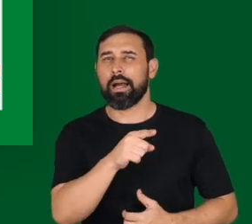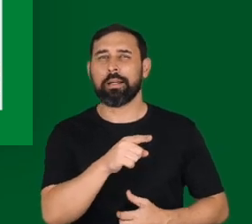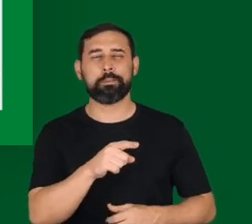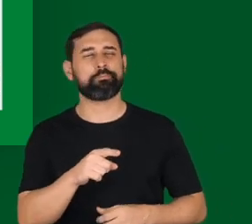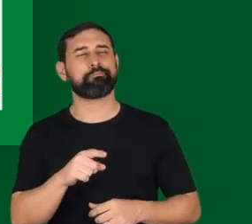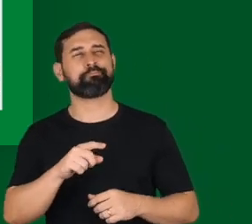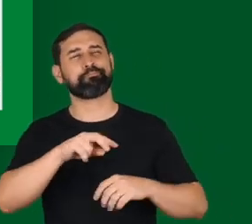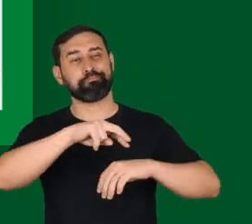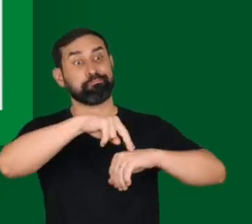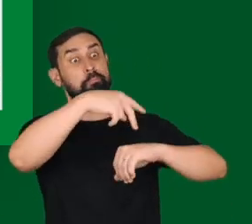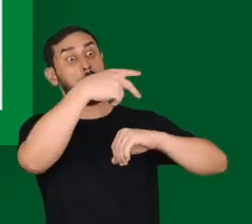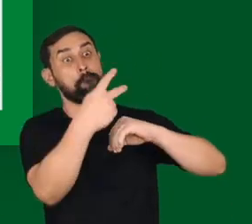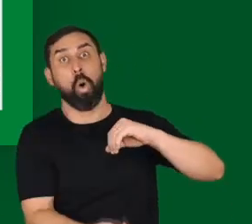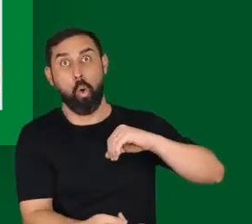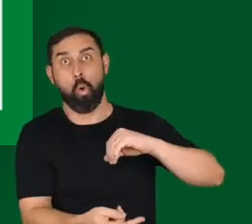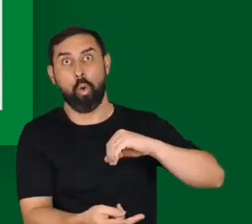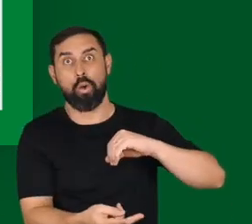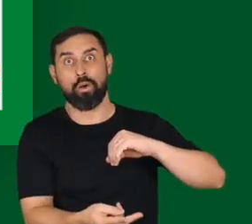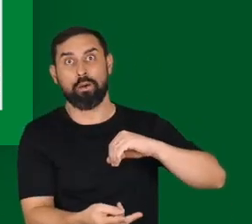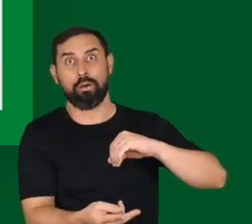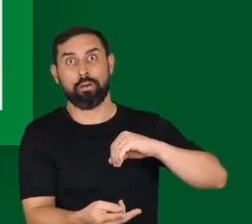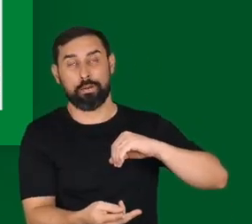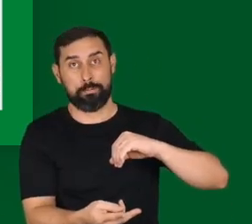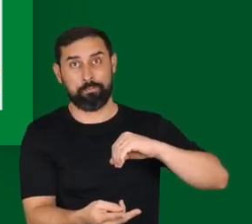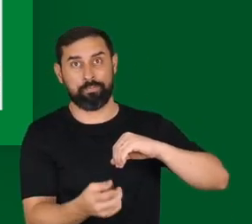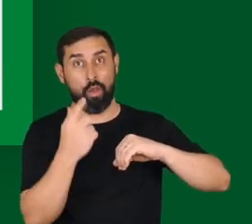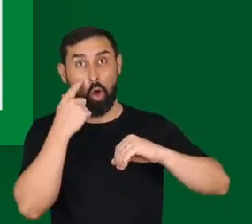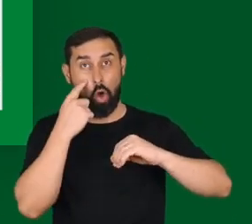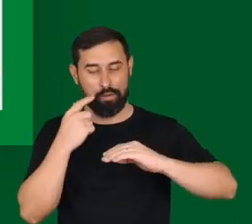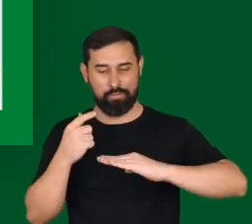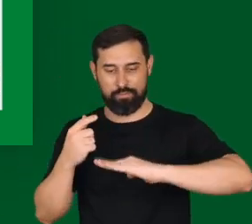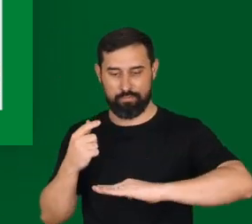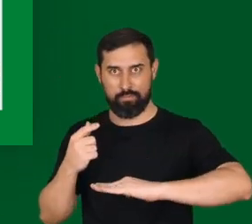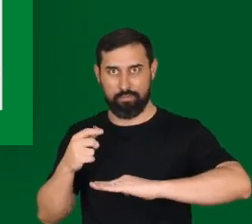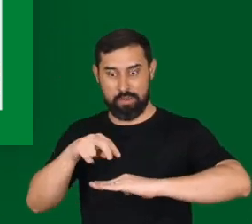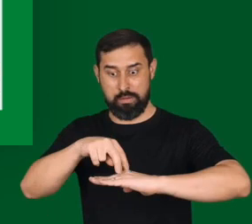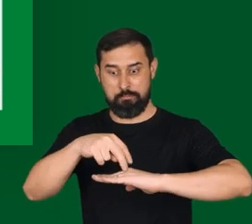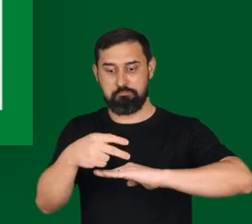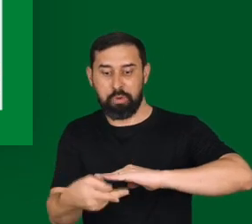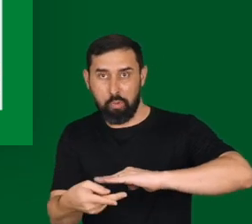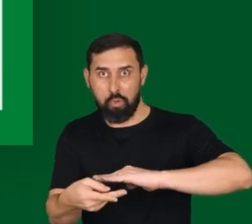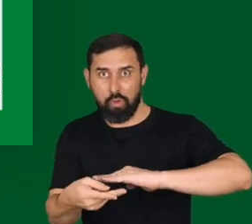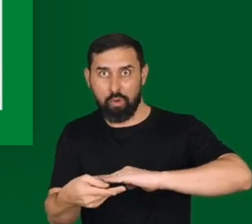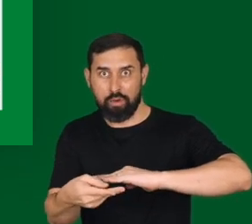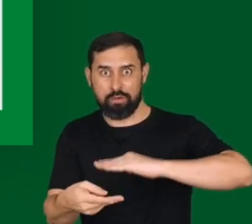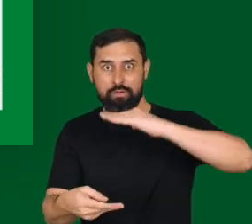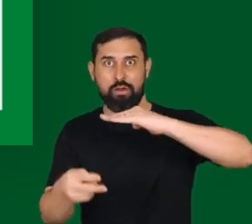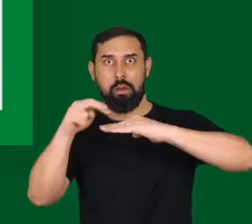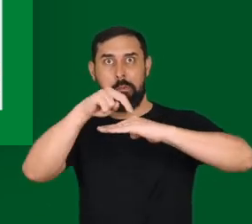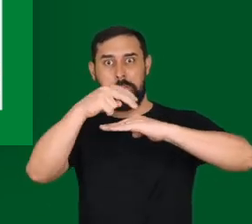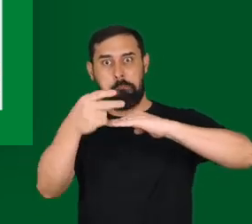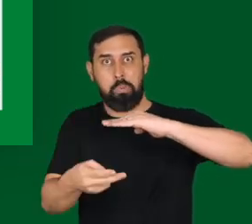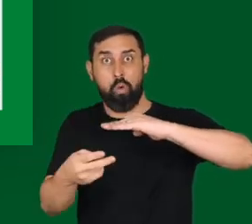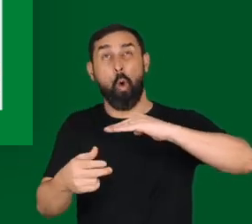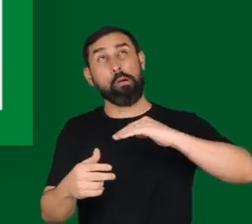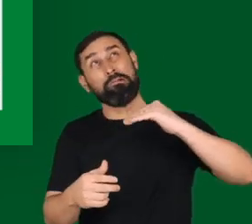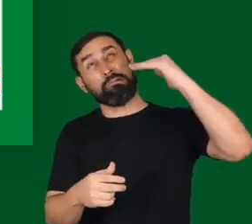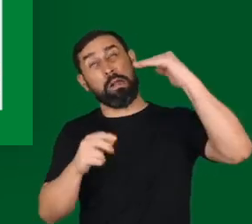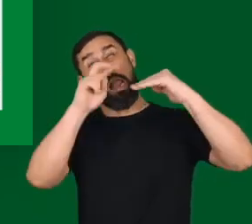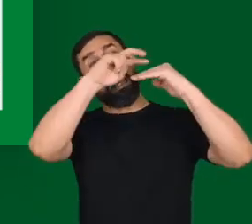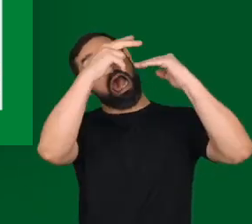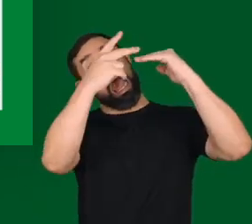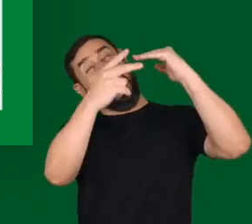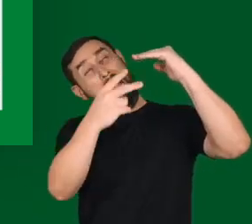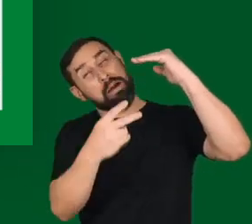a altura dessa queda? E eu vou falar um pouquinho sobre o que é baixa, e média e alta altura